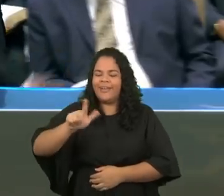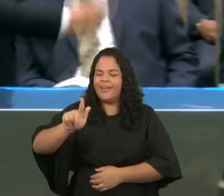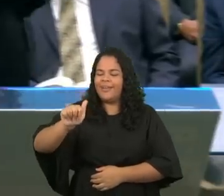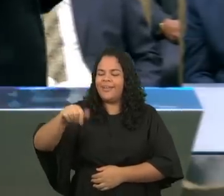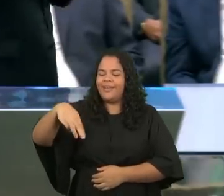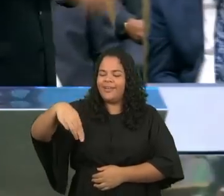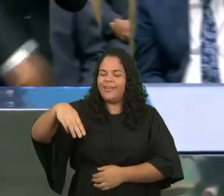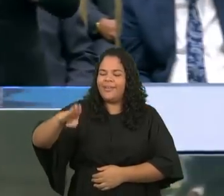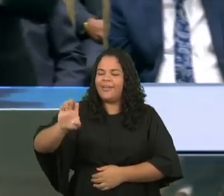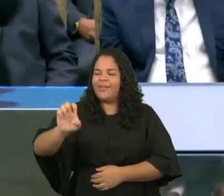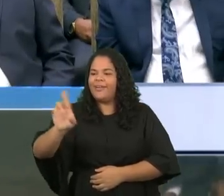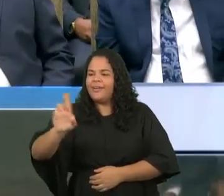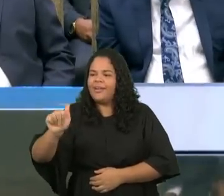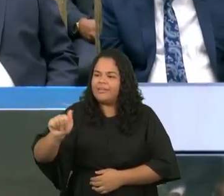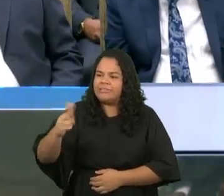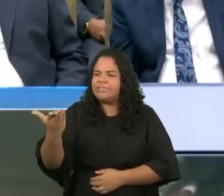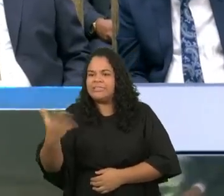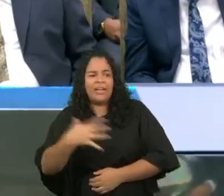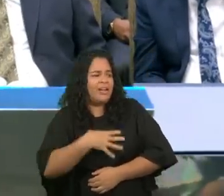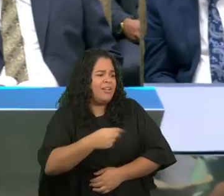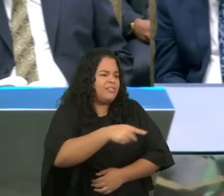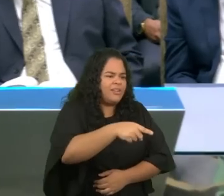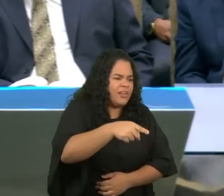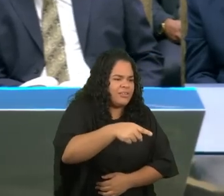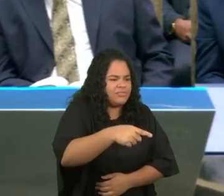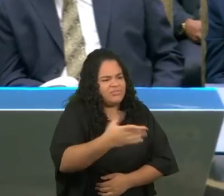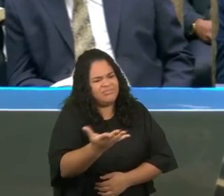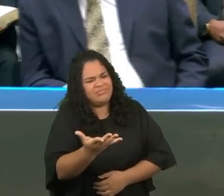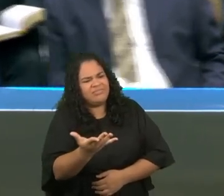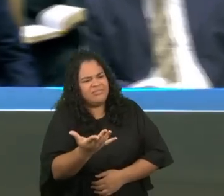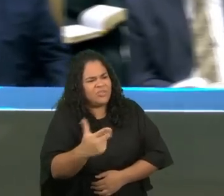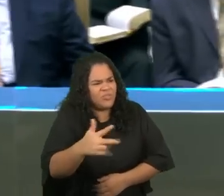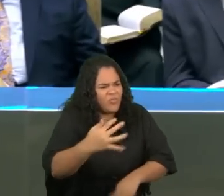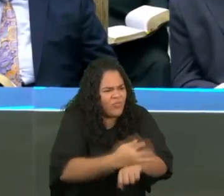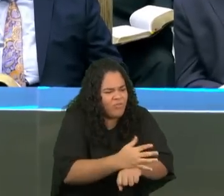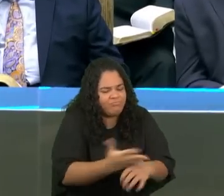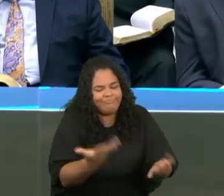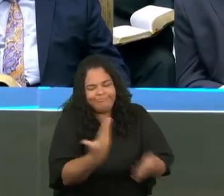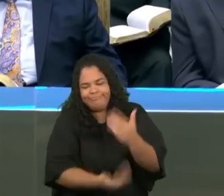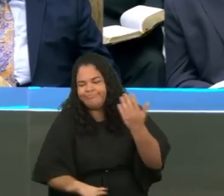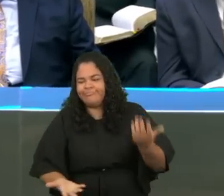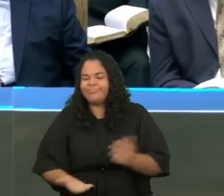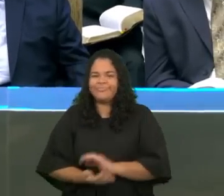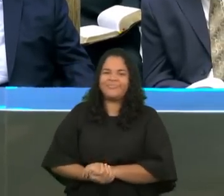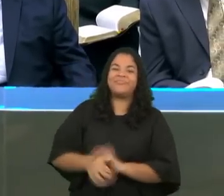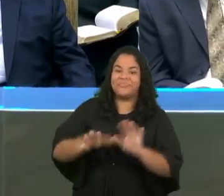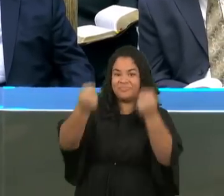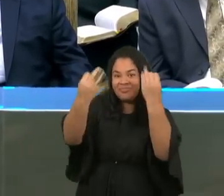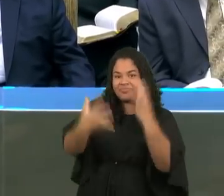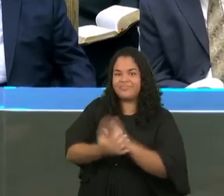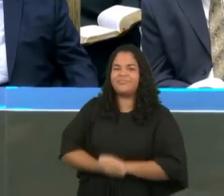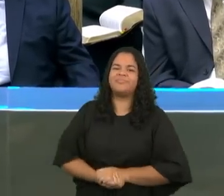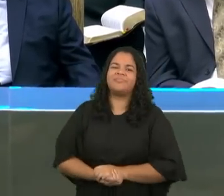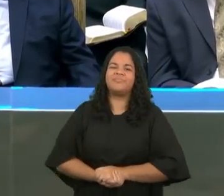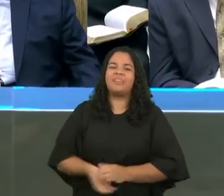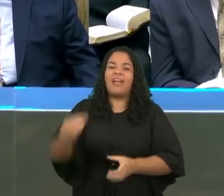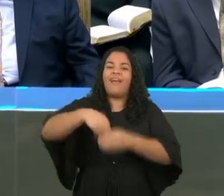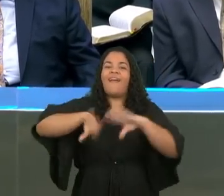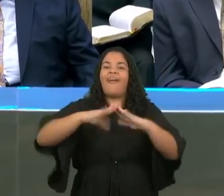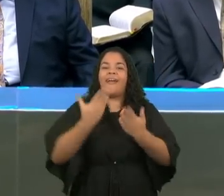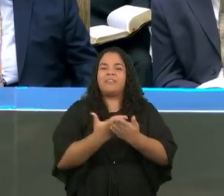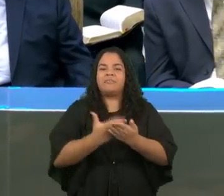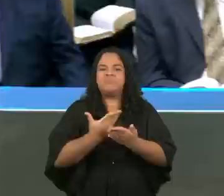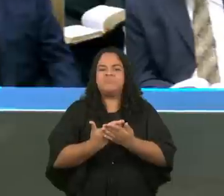Tá, não, perdeu. Olha, sabe o que aconteceu? O professor começou a perturbar a menina, pastor. Ah,